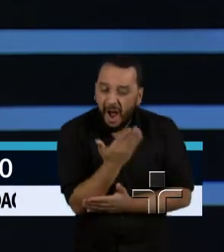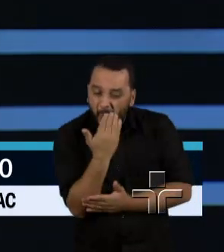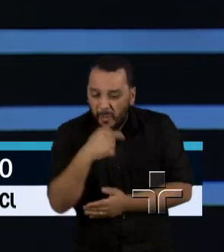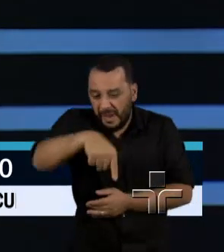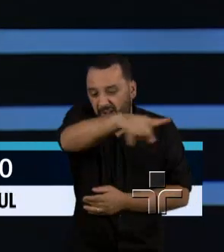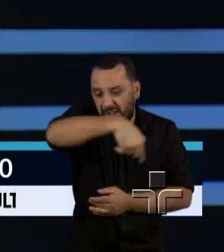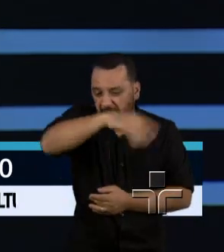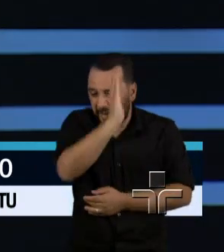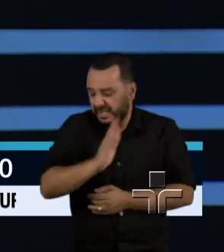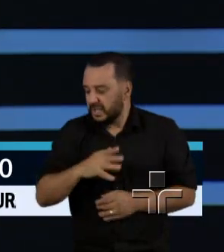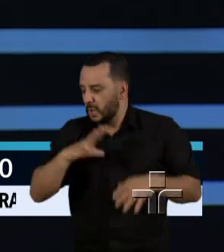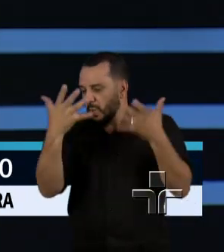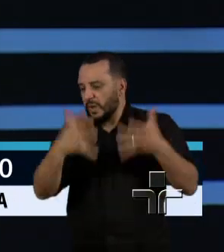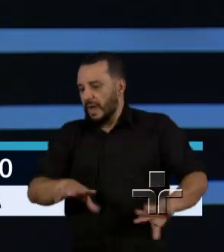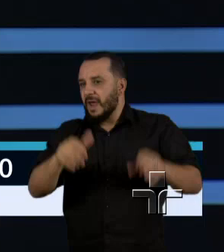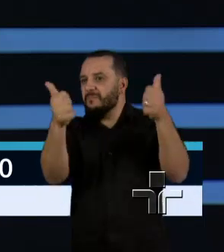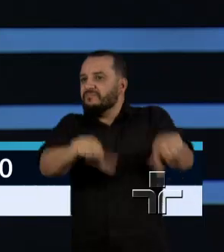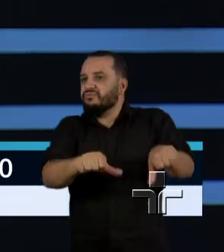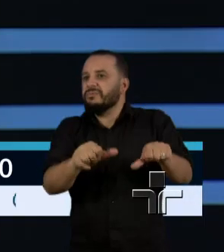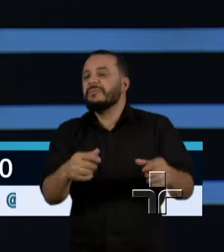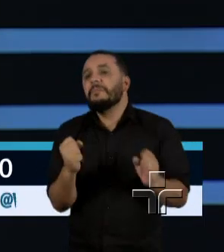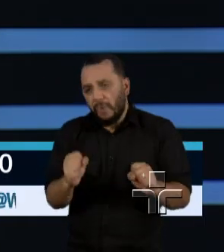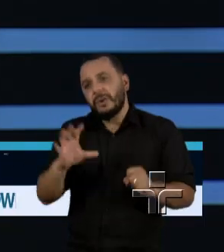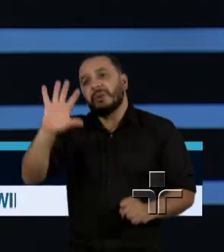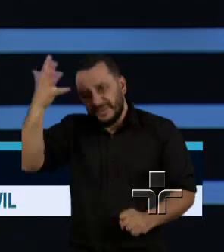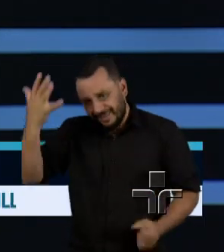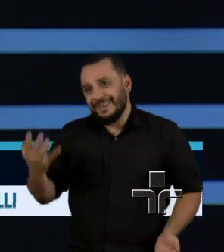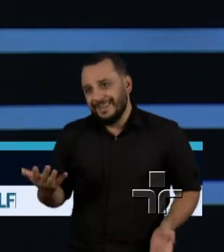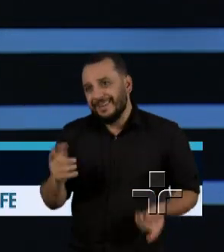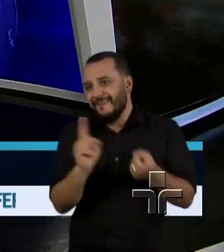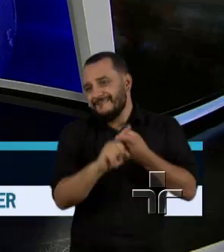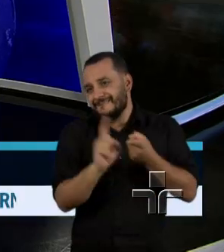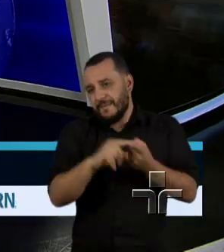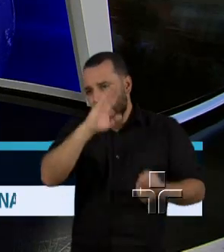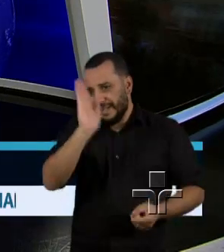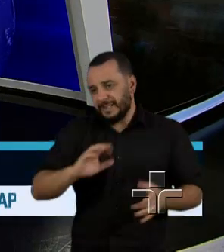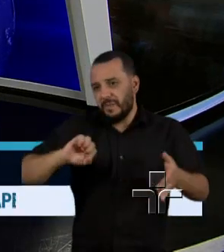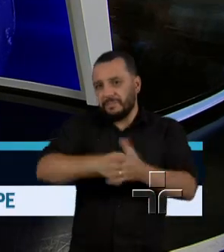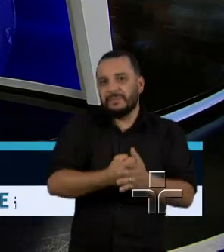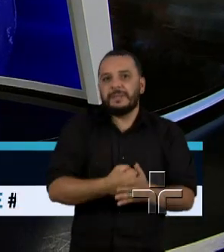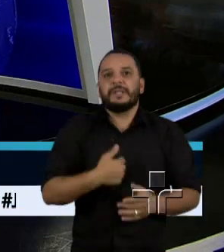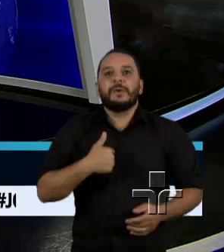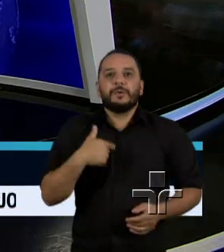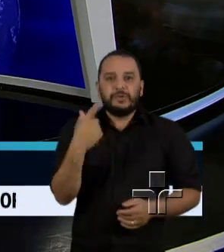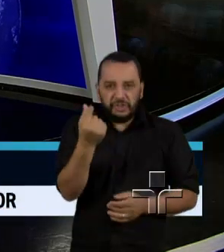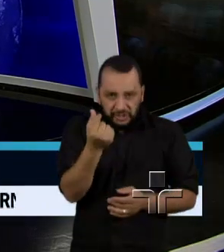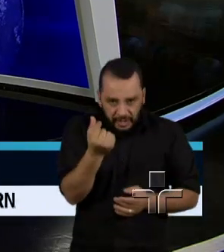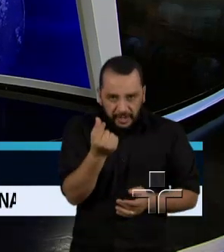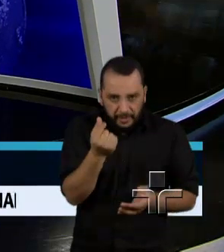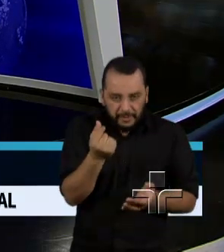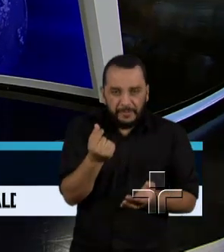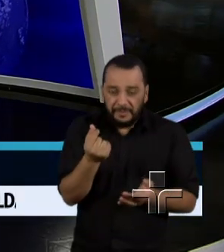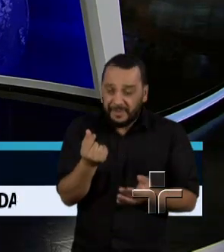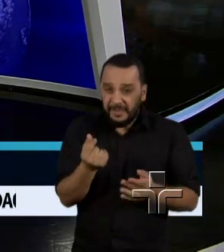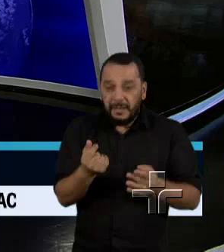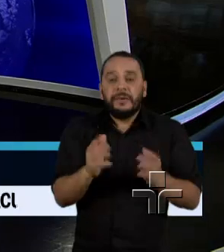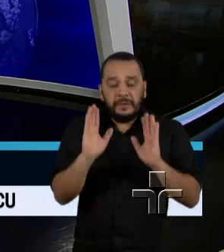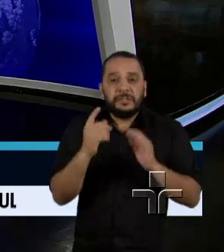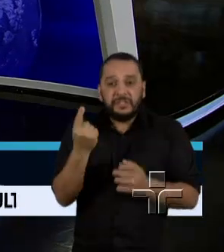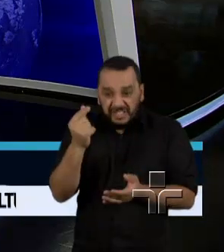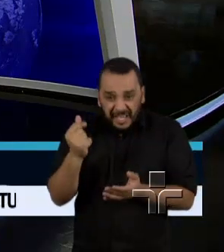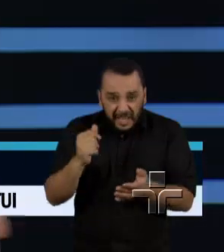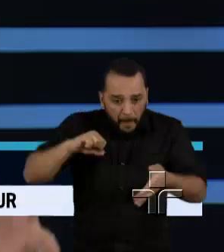barrar os produtos do agronegócio. Bom, e essas verbas, então, obviamente, vão fazer falta. Claro, faz falta